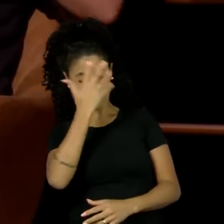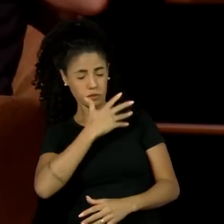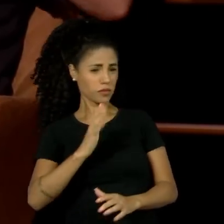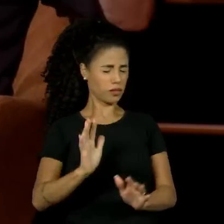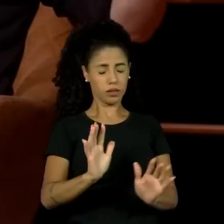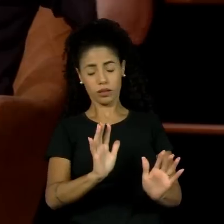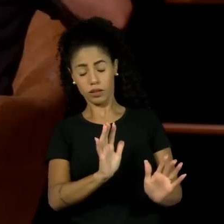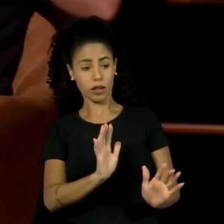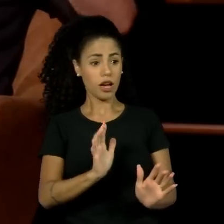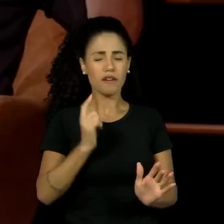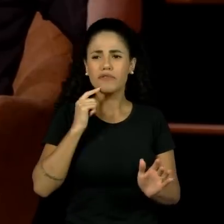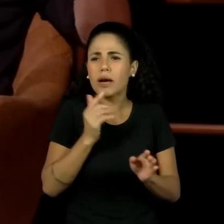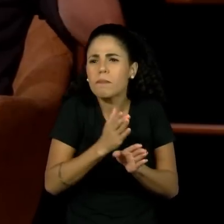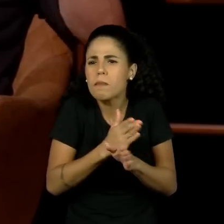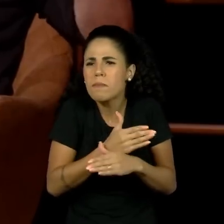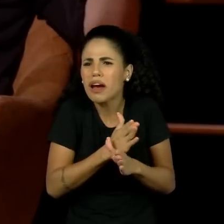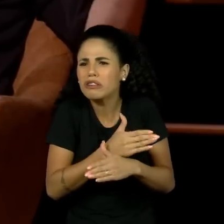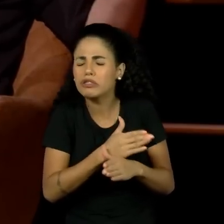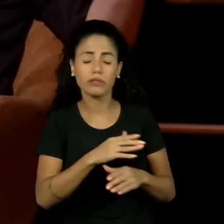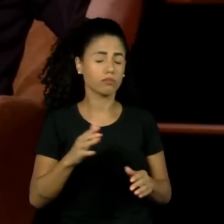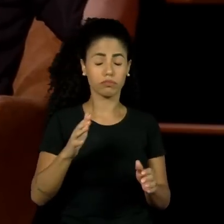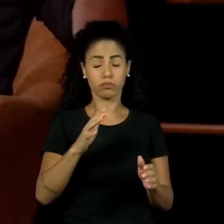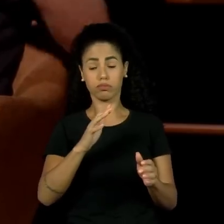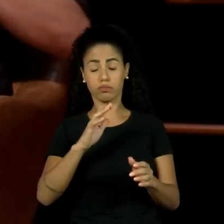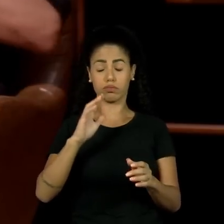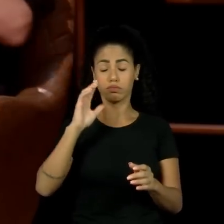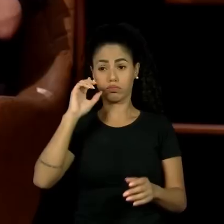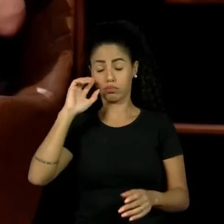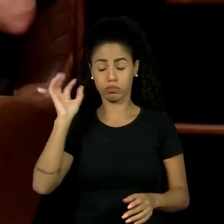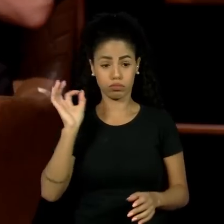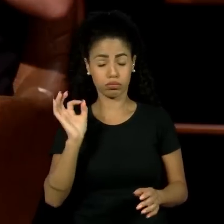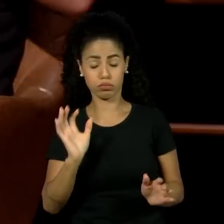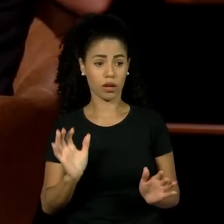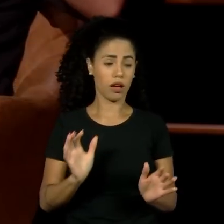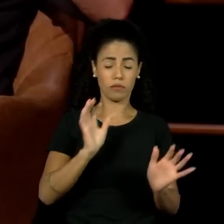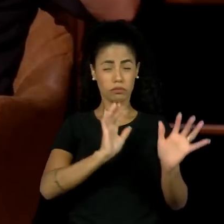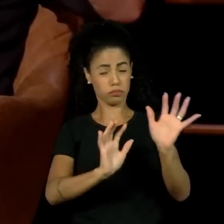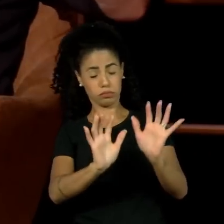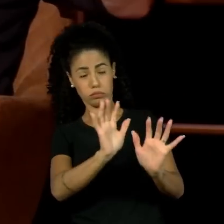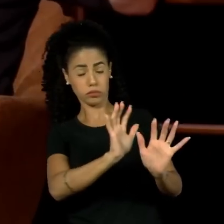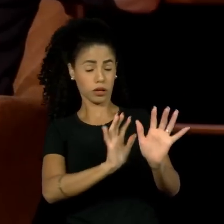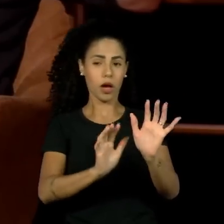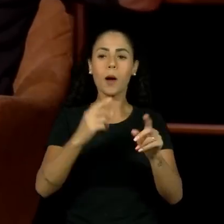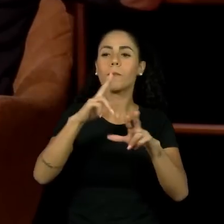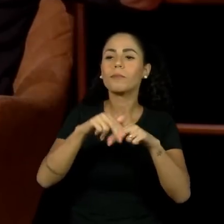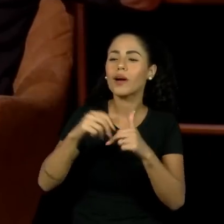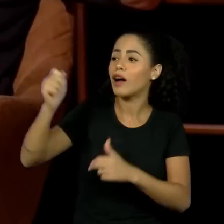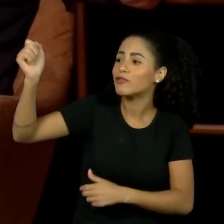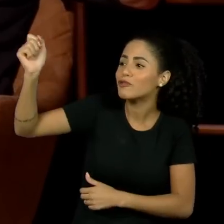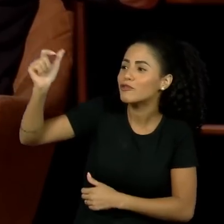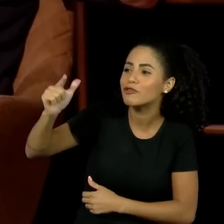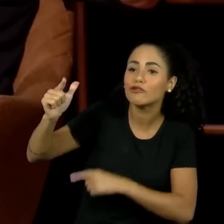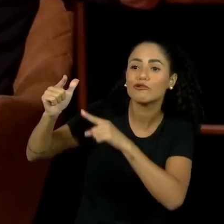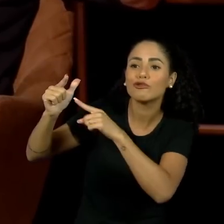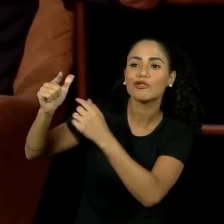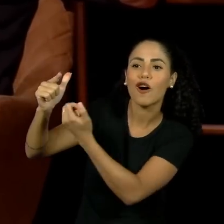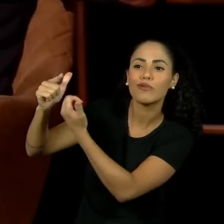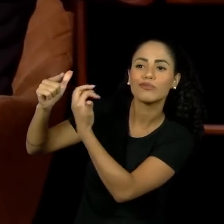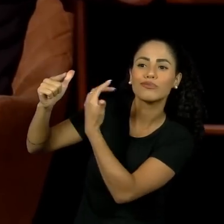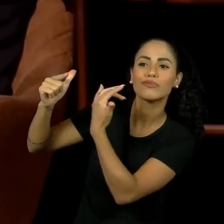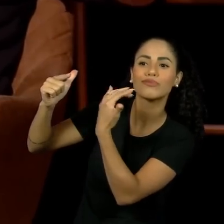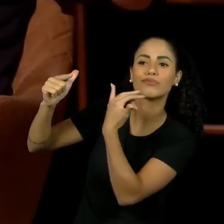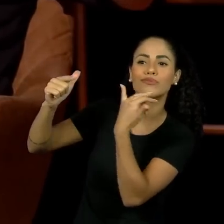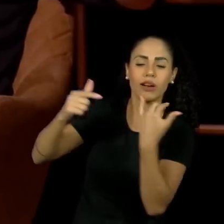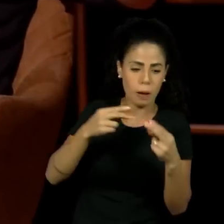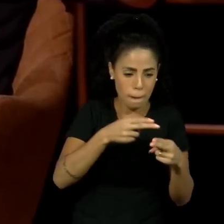toda e qualquer consciência. Ele fica embaçado por trás de uma cortina de sal.